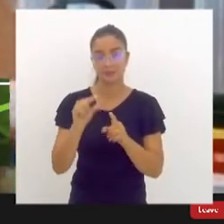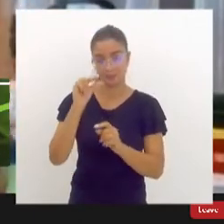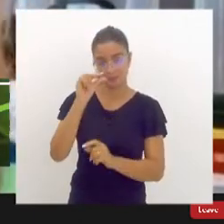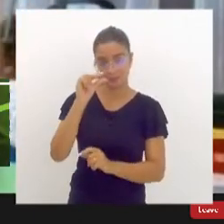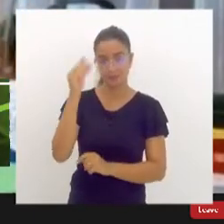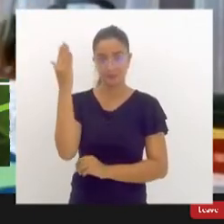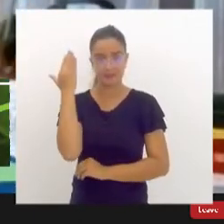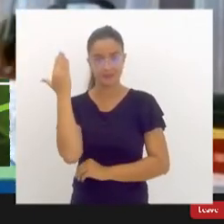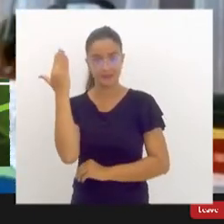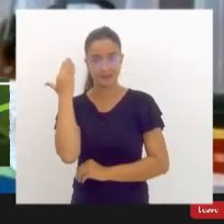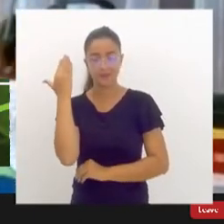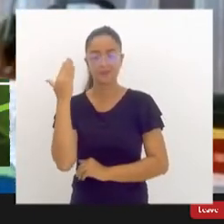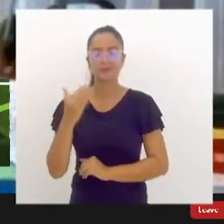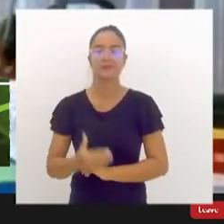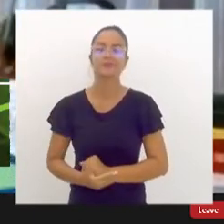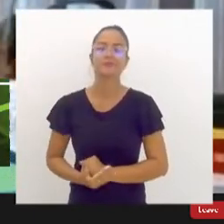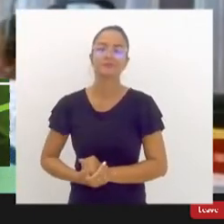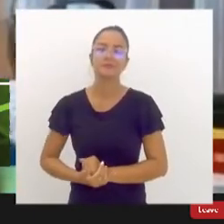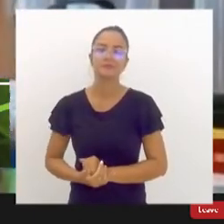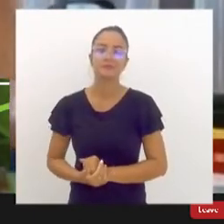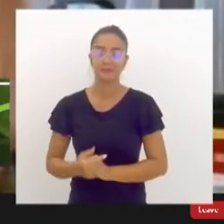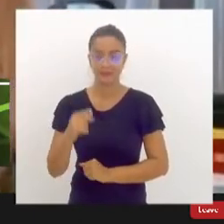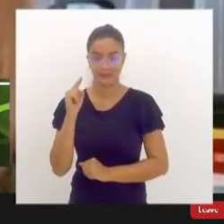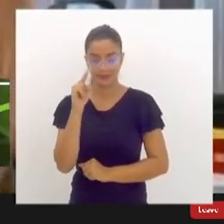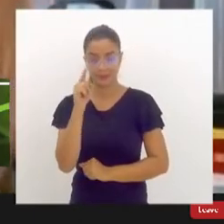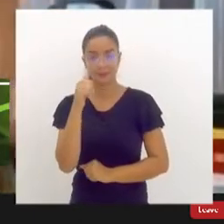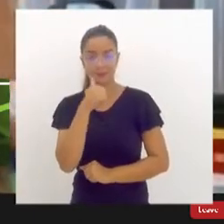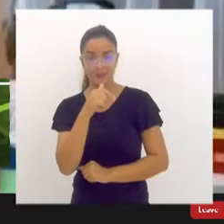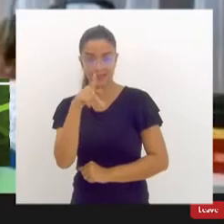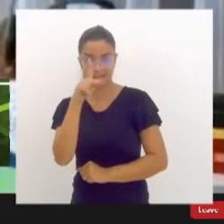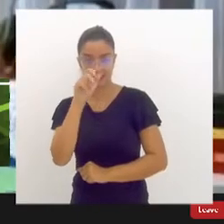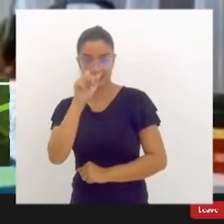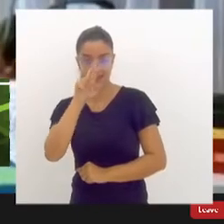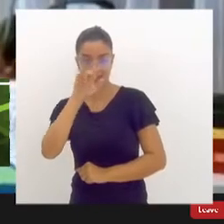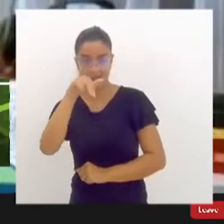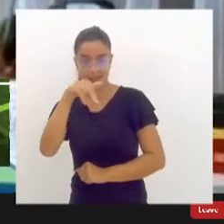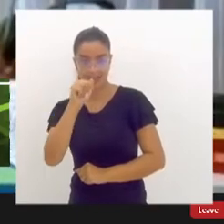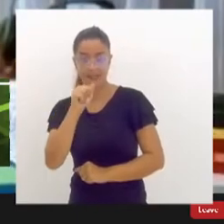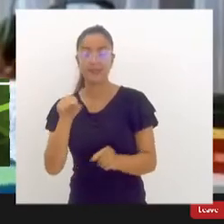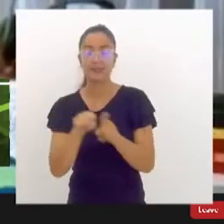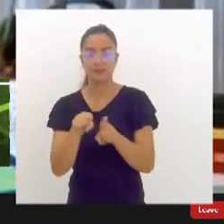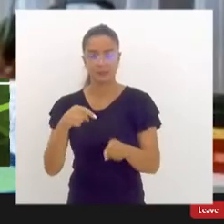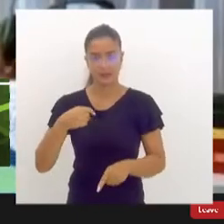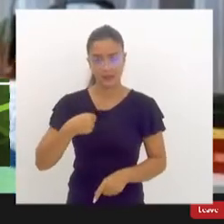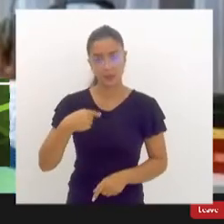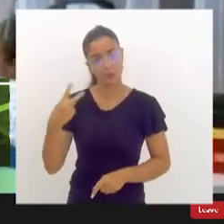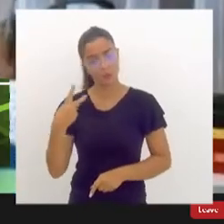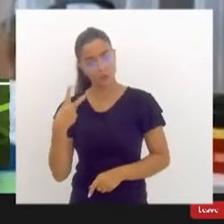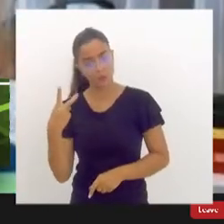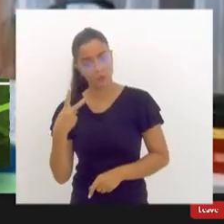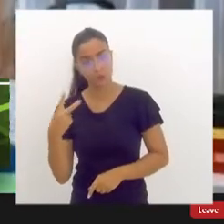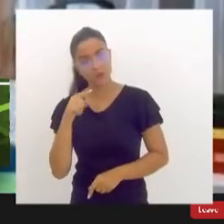recentemente a conselheira Karina e eu também tivemos a oportunidade de visitar escolas